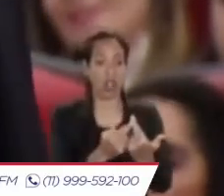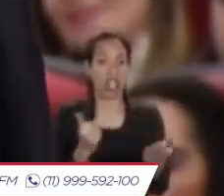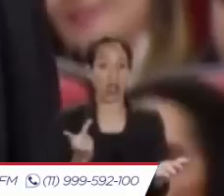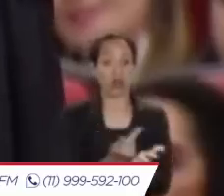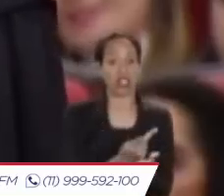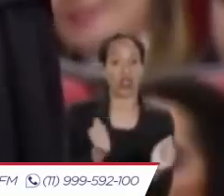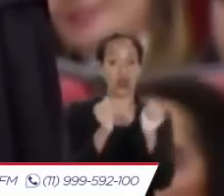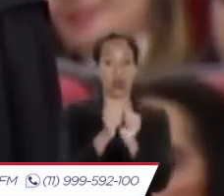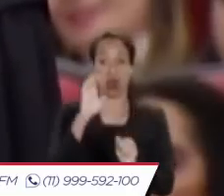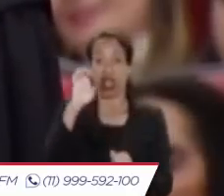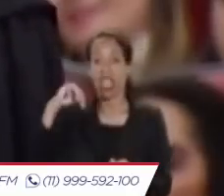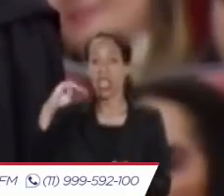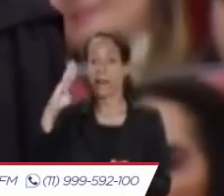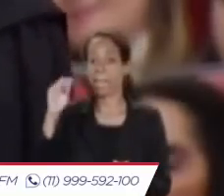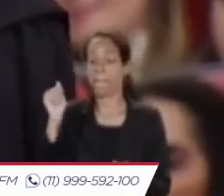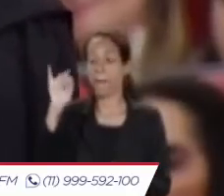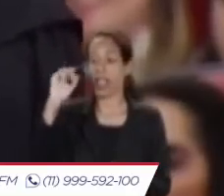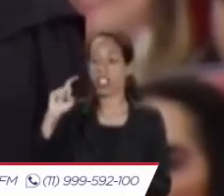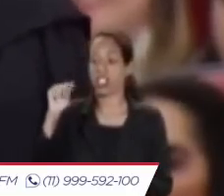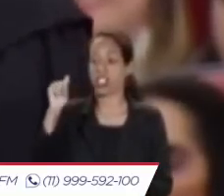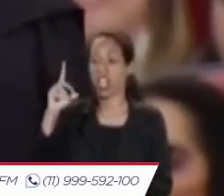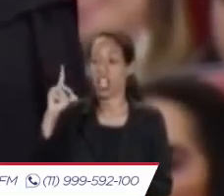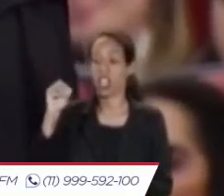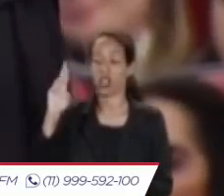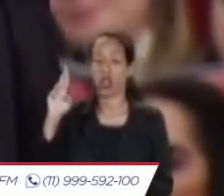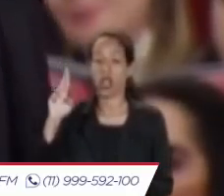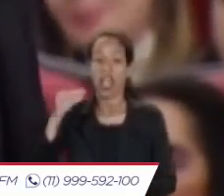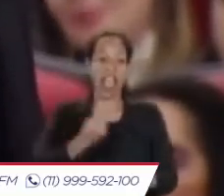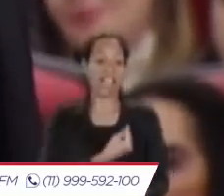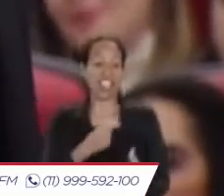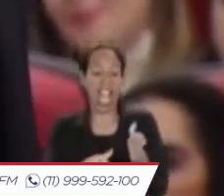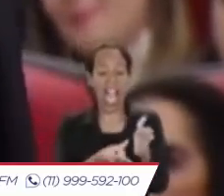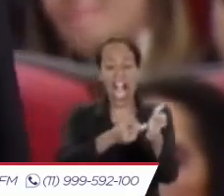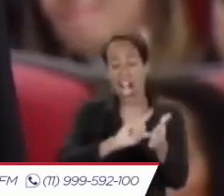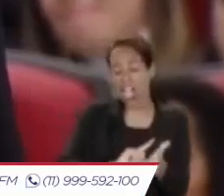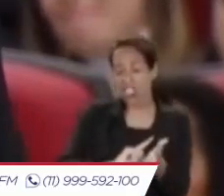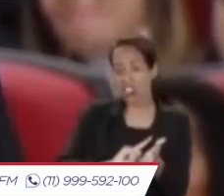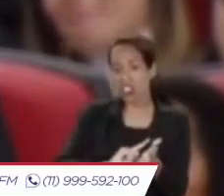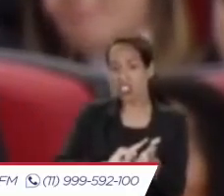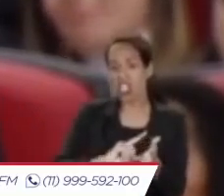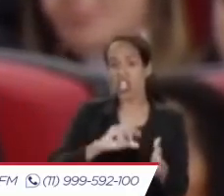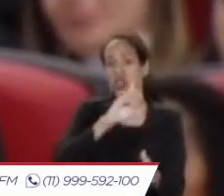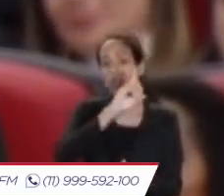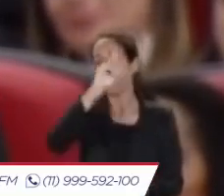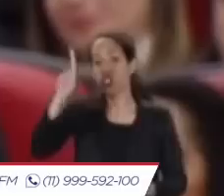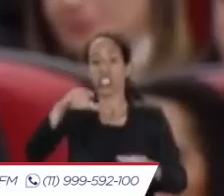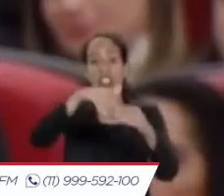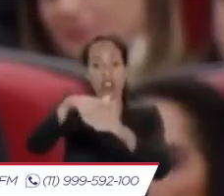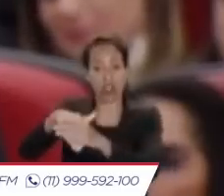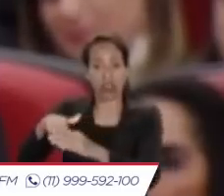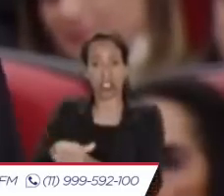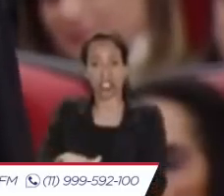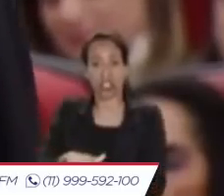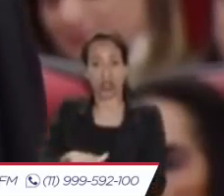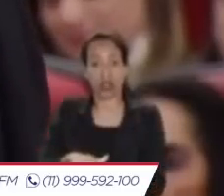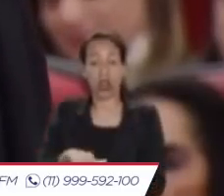a vida muito antes do início do período eleitoral e das eleições, em julho de 2022,